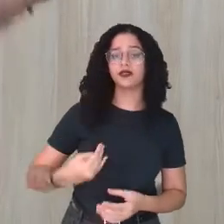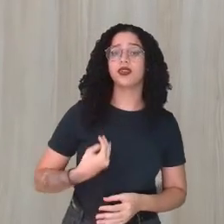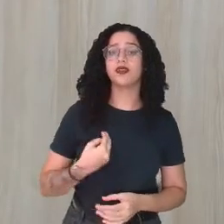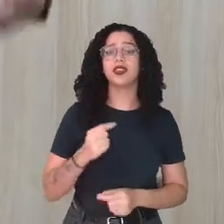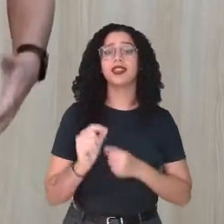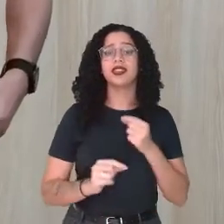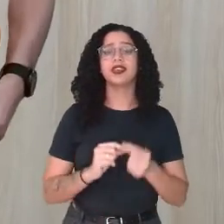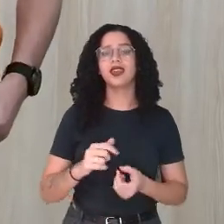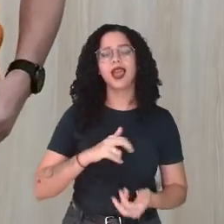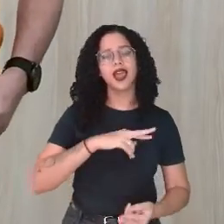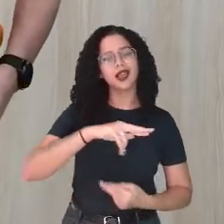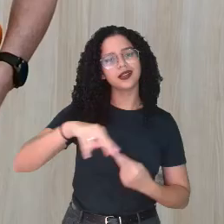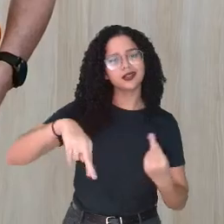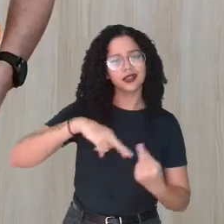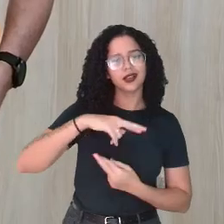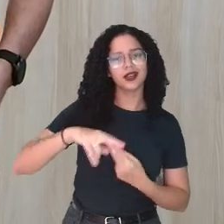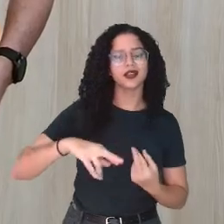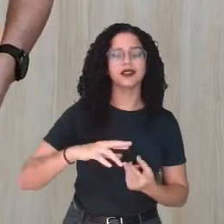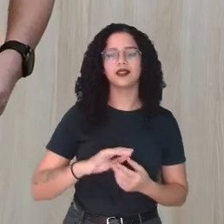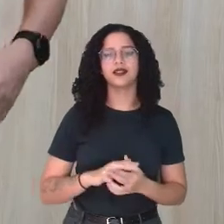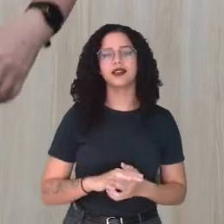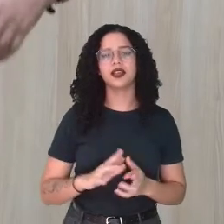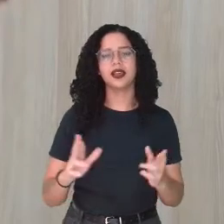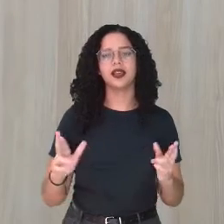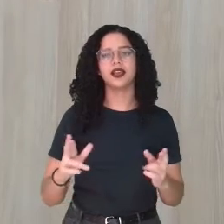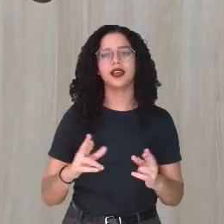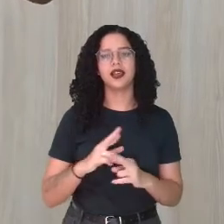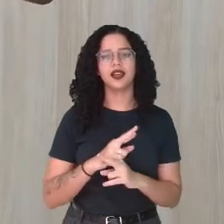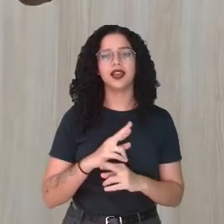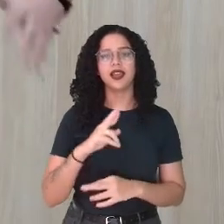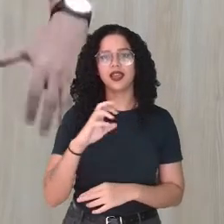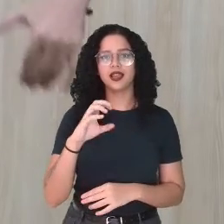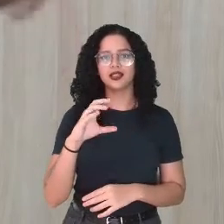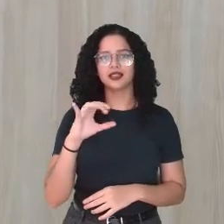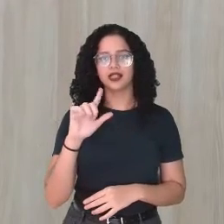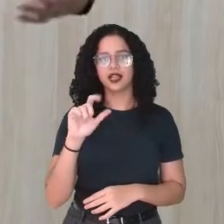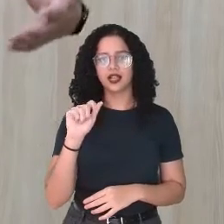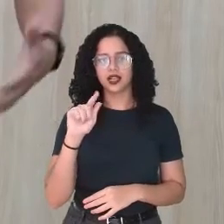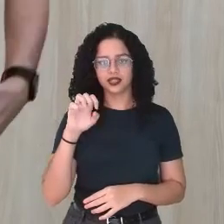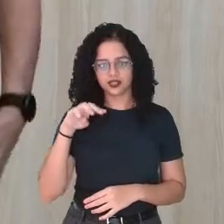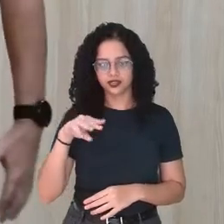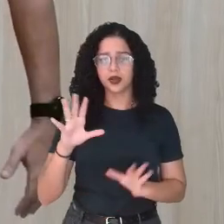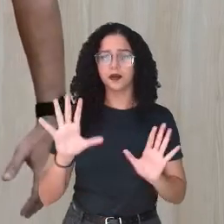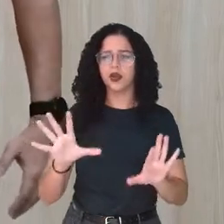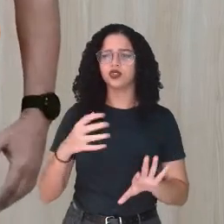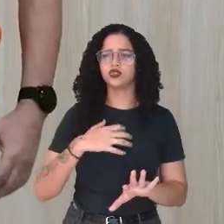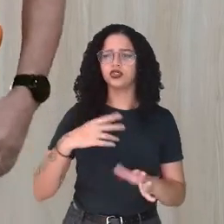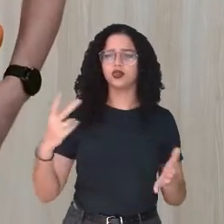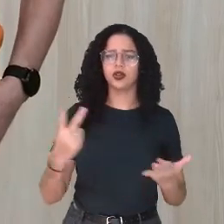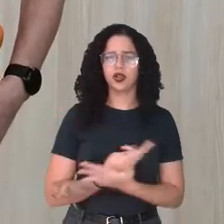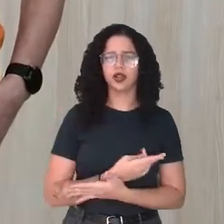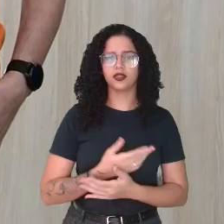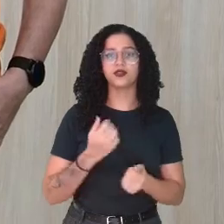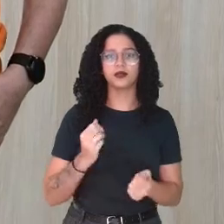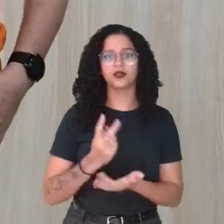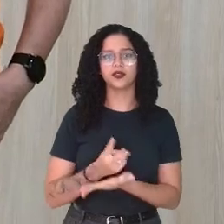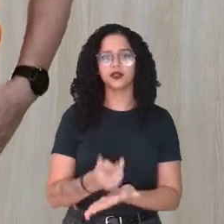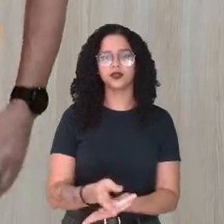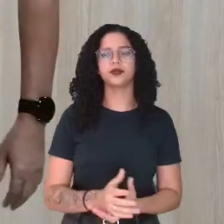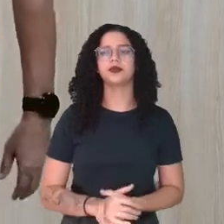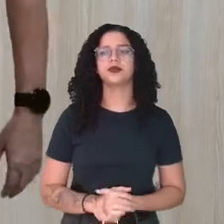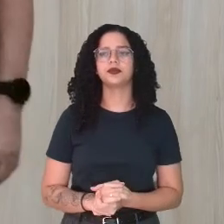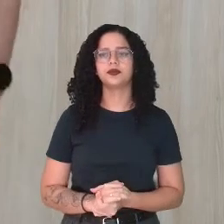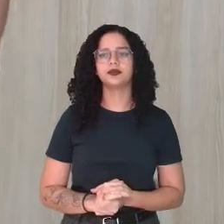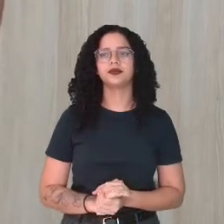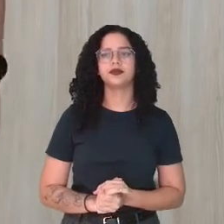Da reciclagem desses produtos. Né? Mas ainda é de uma forma errada. Beleza? Vamos para frente? Olha